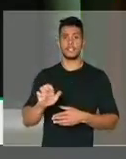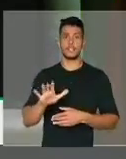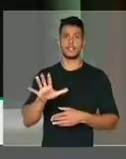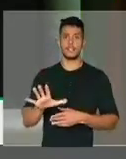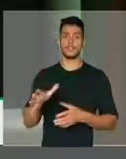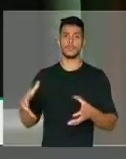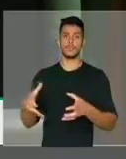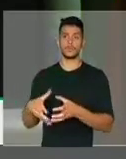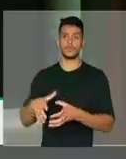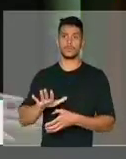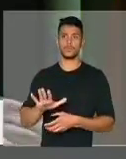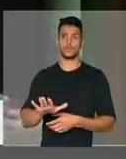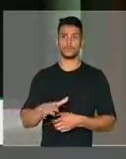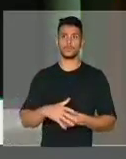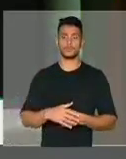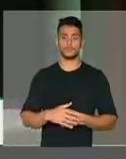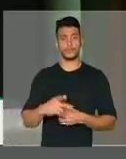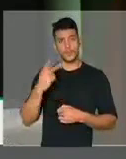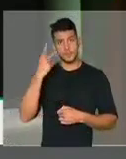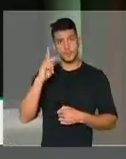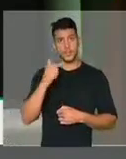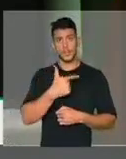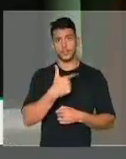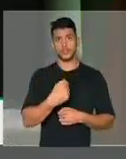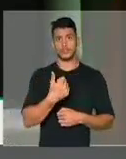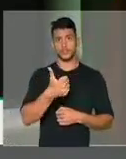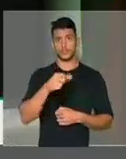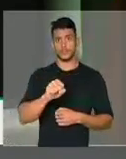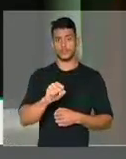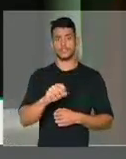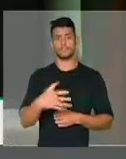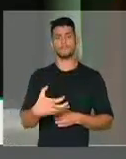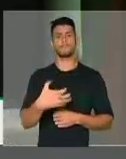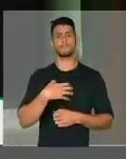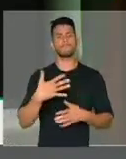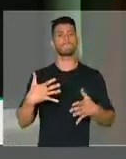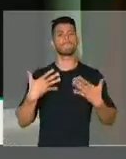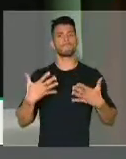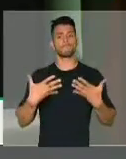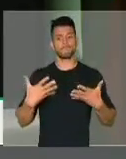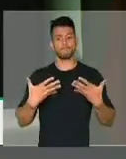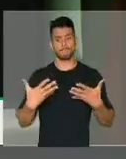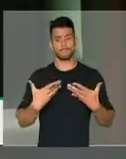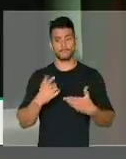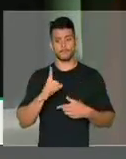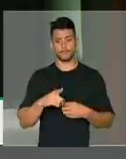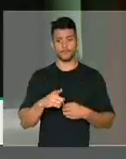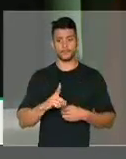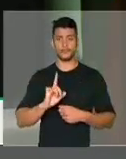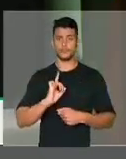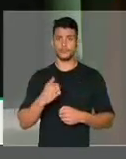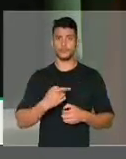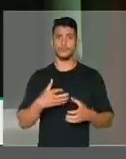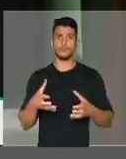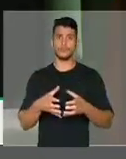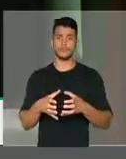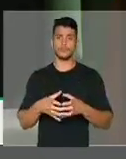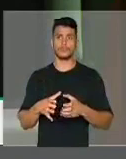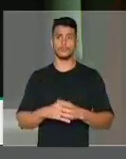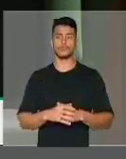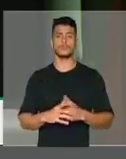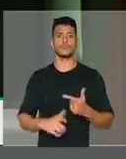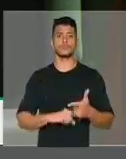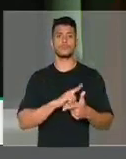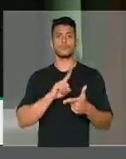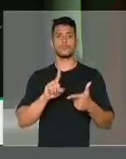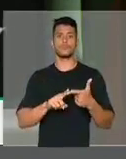para o próximo período, para 2018. Portanto, muita alegria, registro o congresso do nosso partido. Segundo,